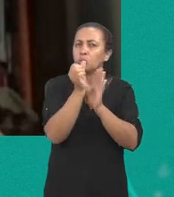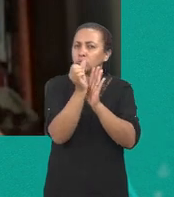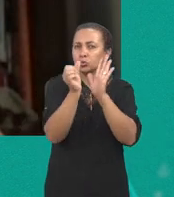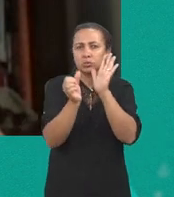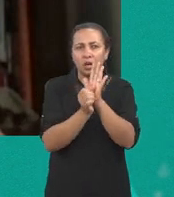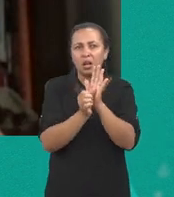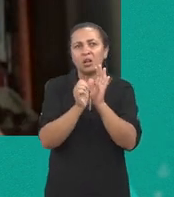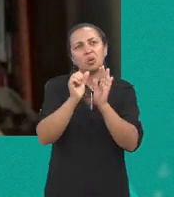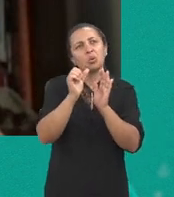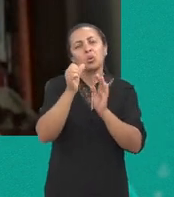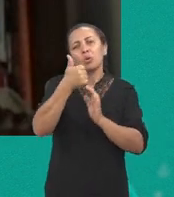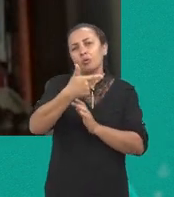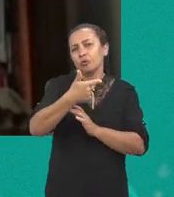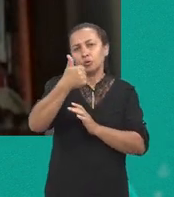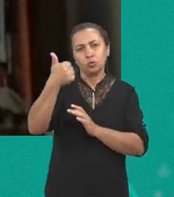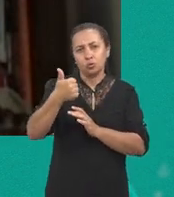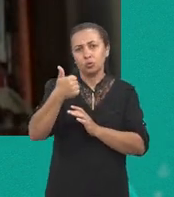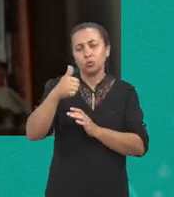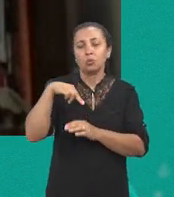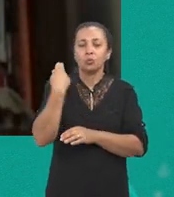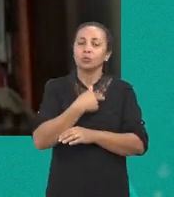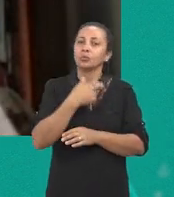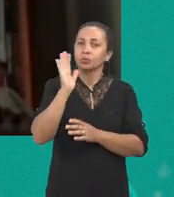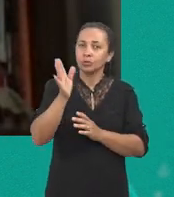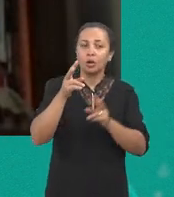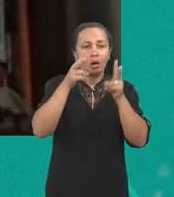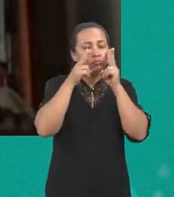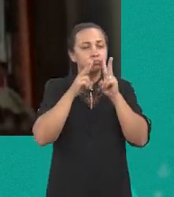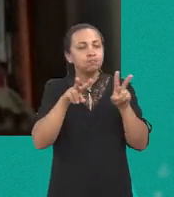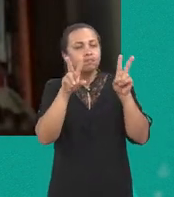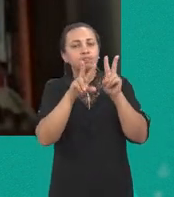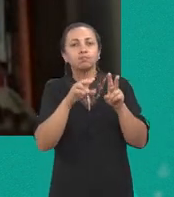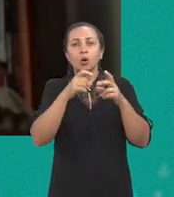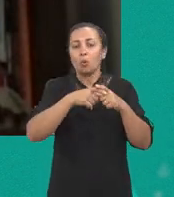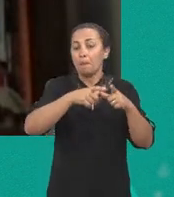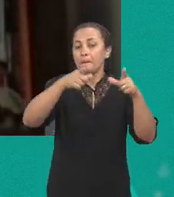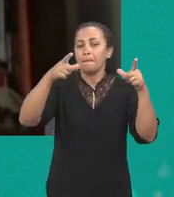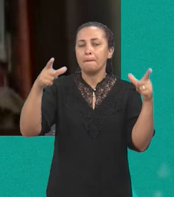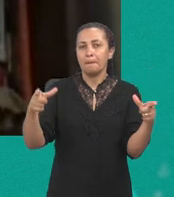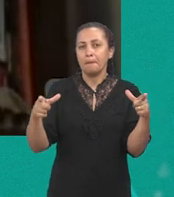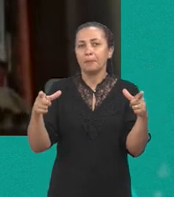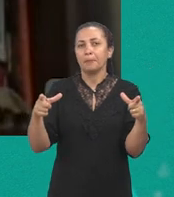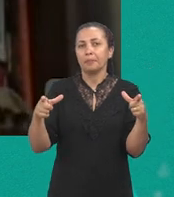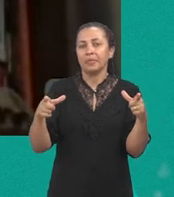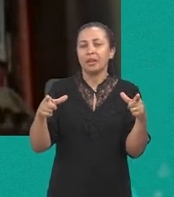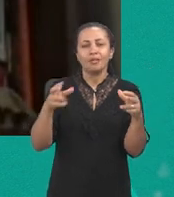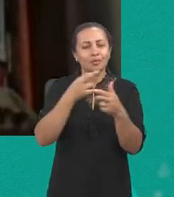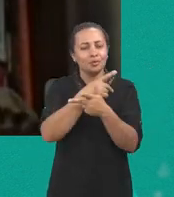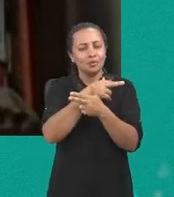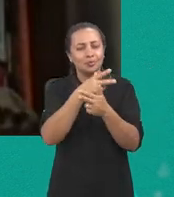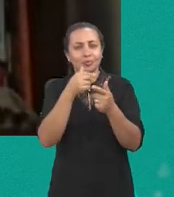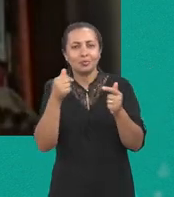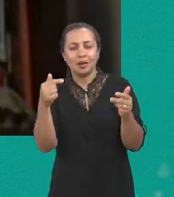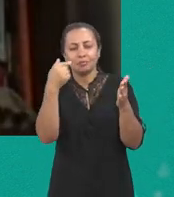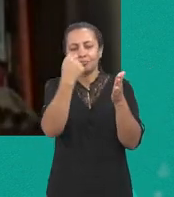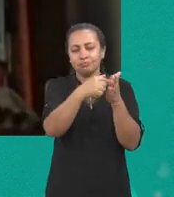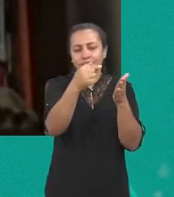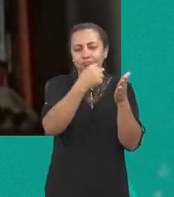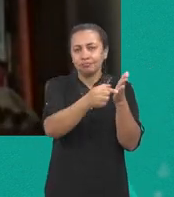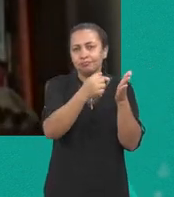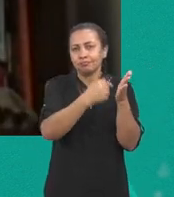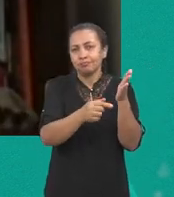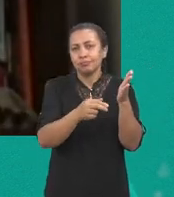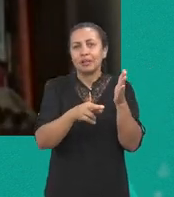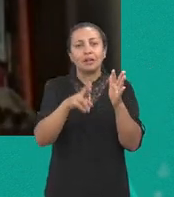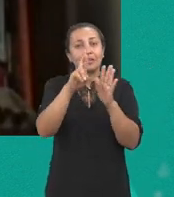durante já o início do Século 21 a gente vai realmente observando uma ampliação de uma série de Marcos